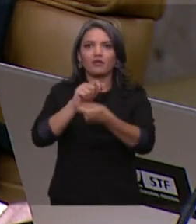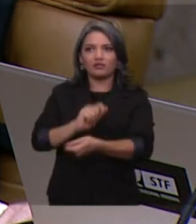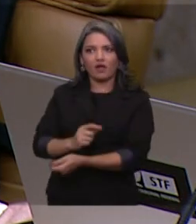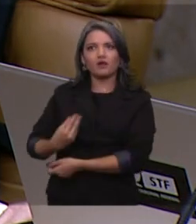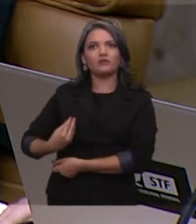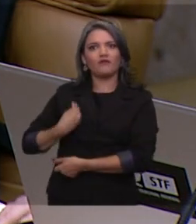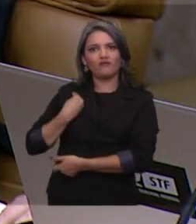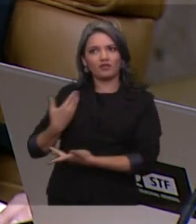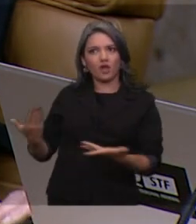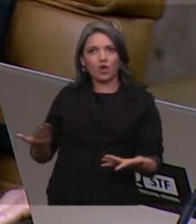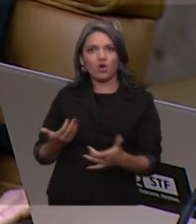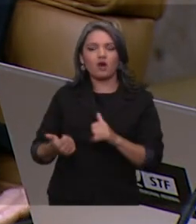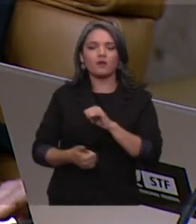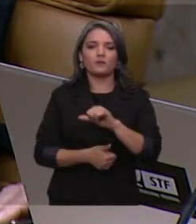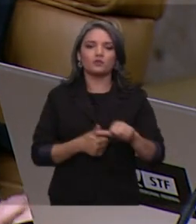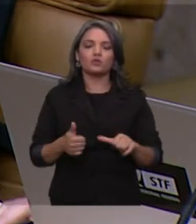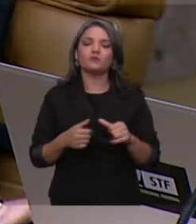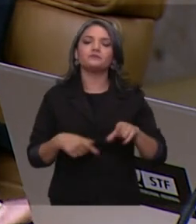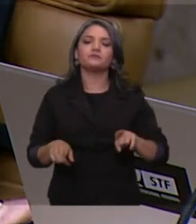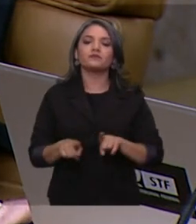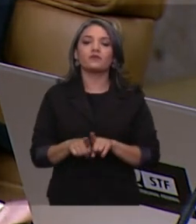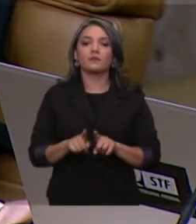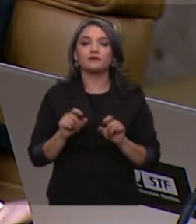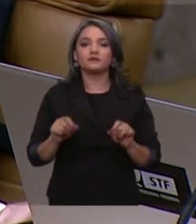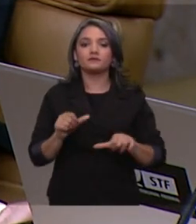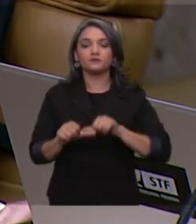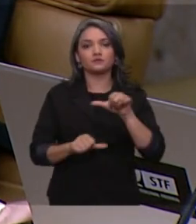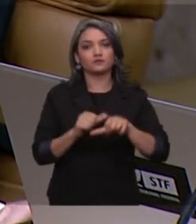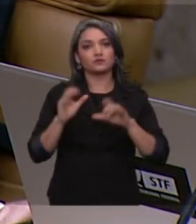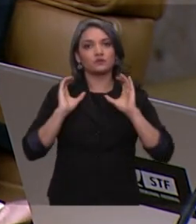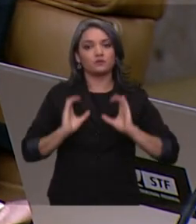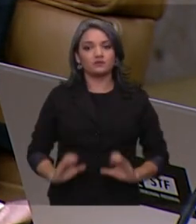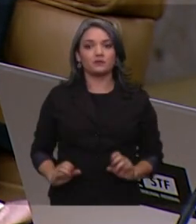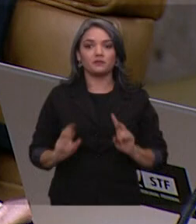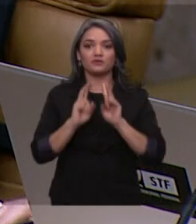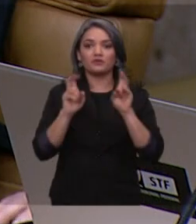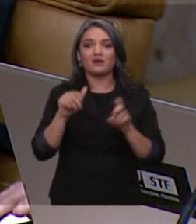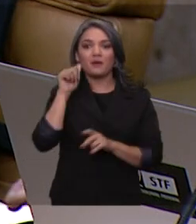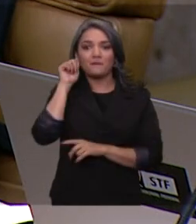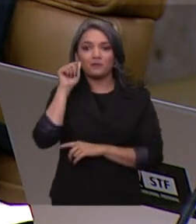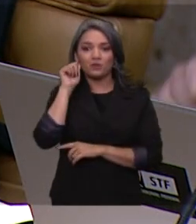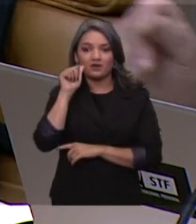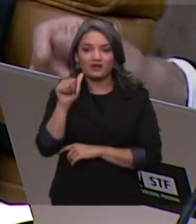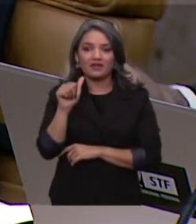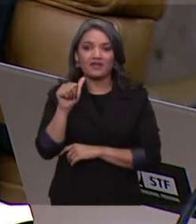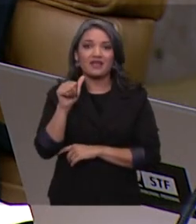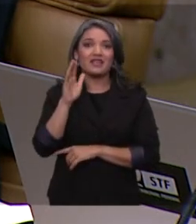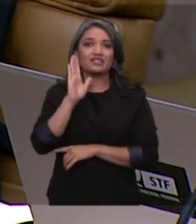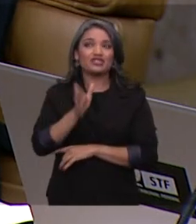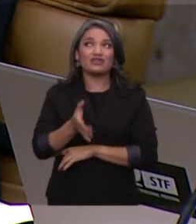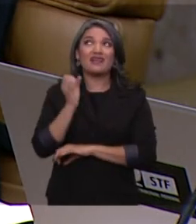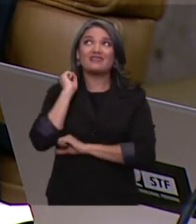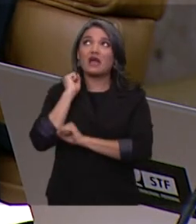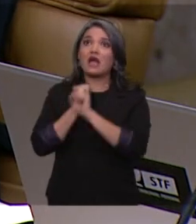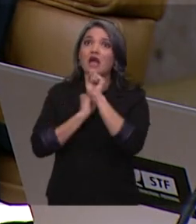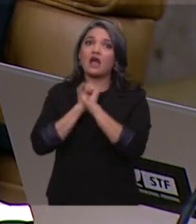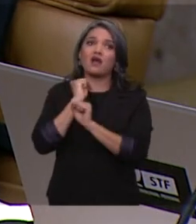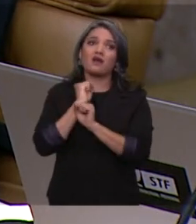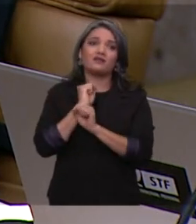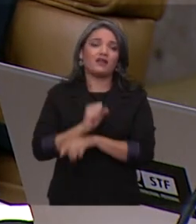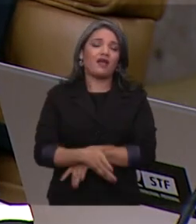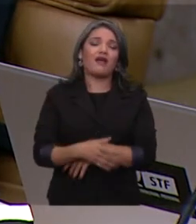grande parte, isso se deve realmente a uma mudança de comportamento em relação à mulher que está anos-luz de